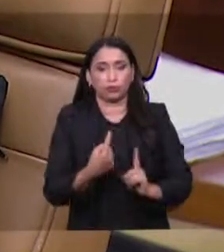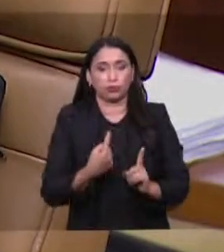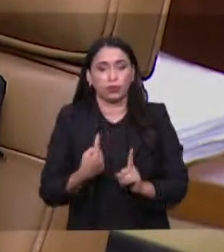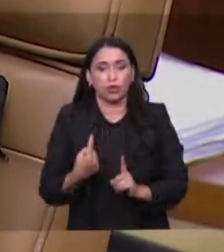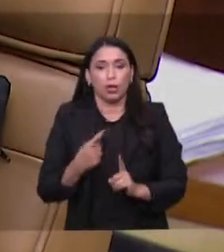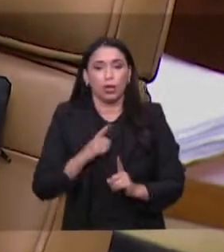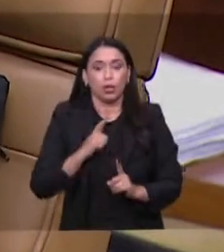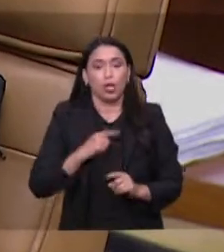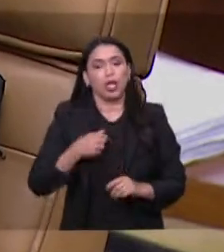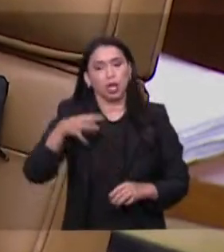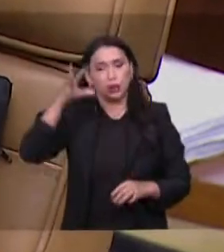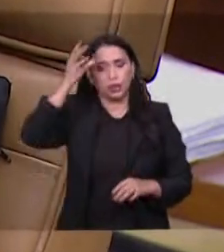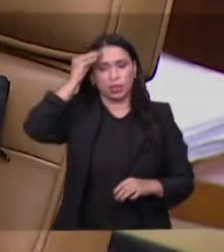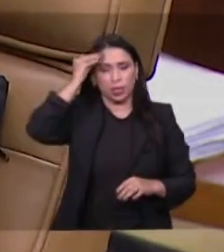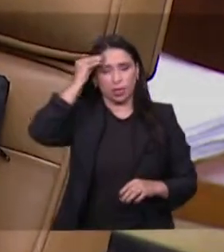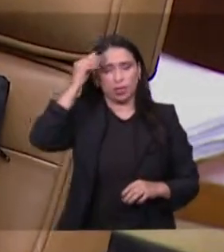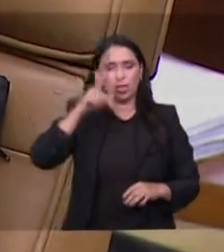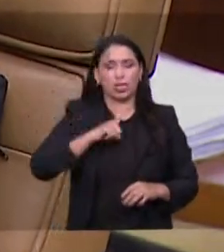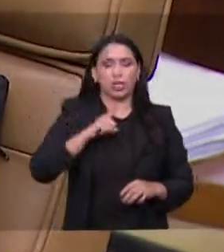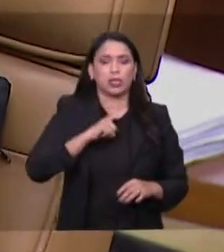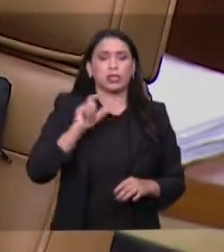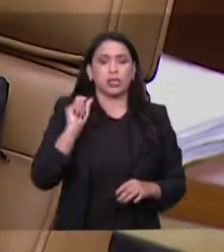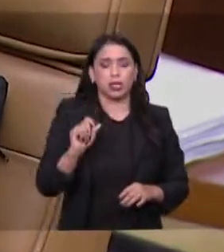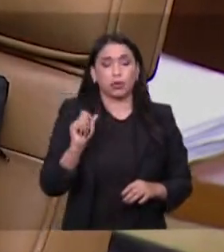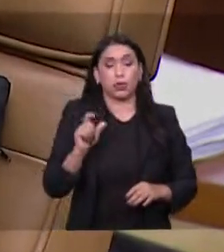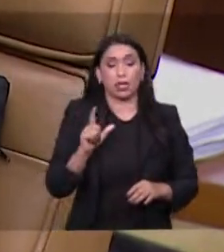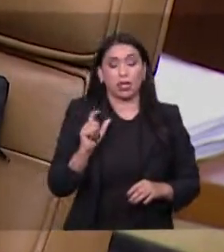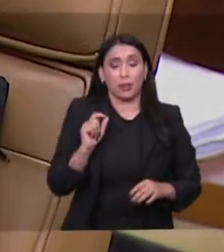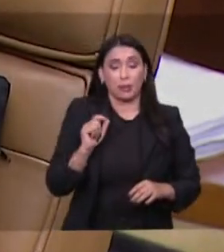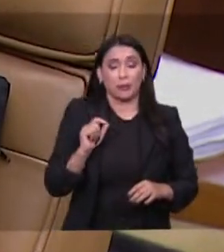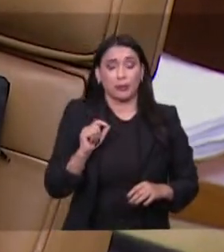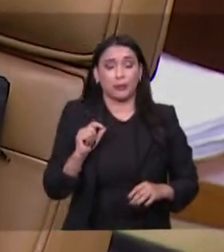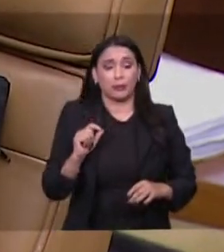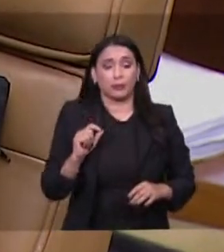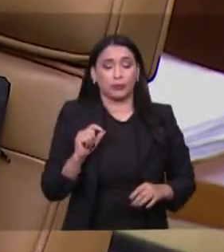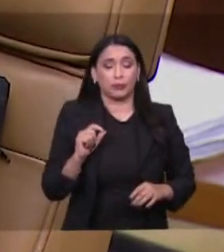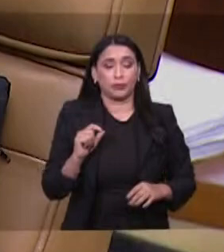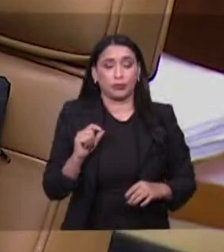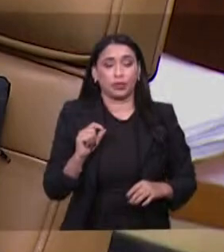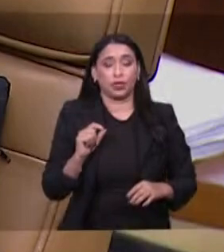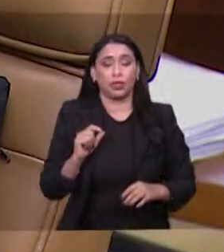que aqui seria realmente uma invasão na